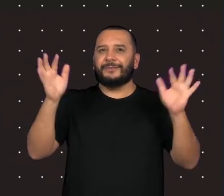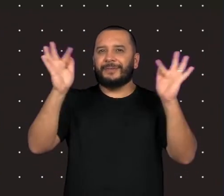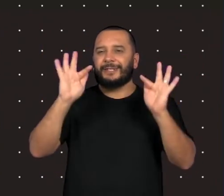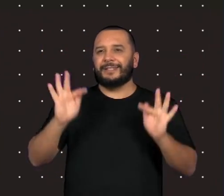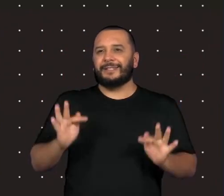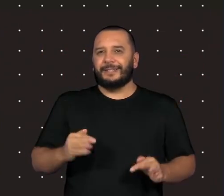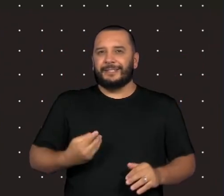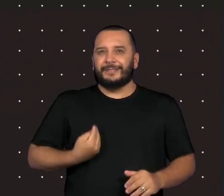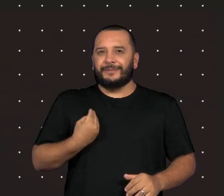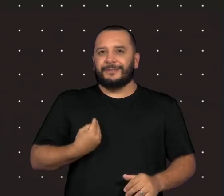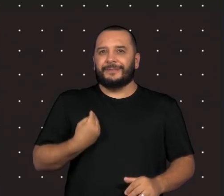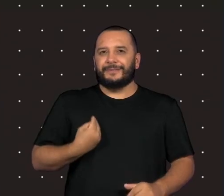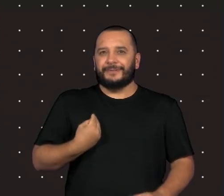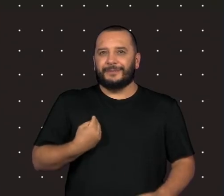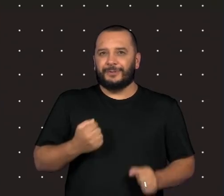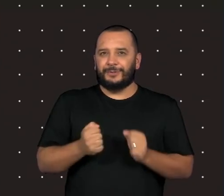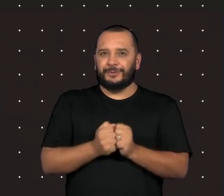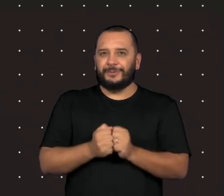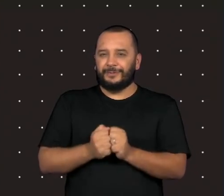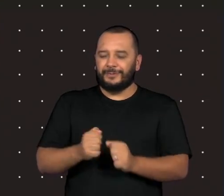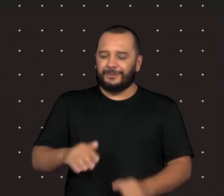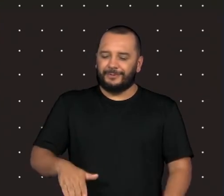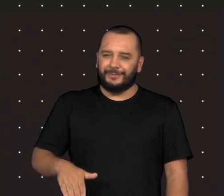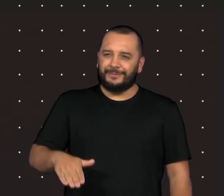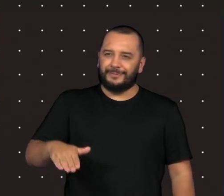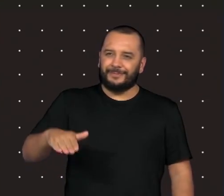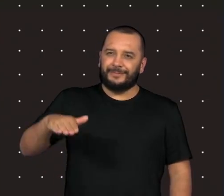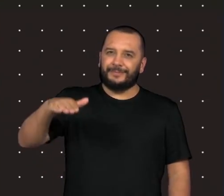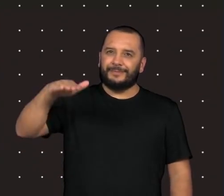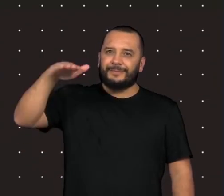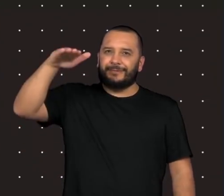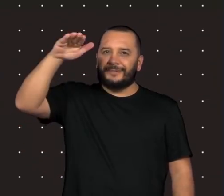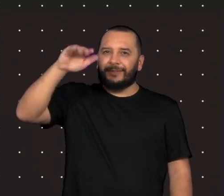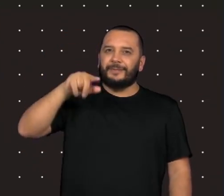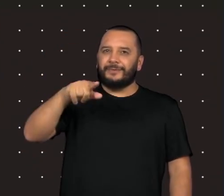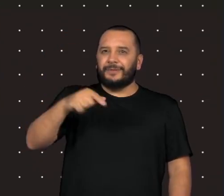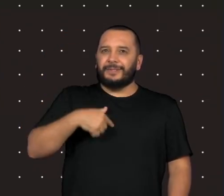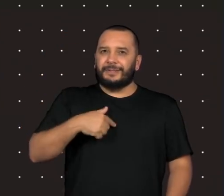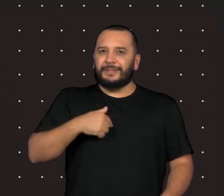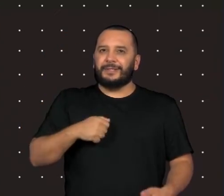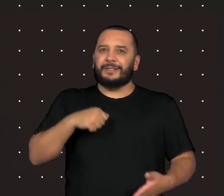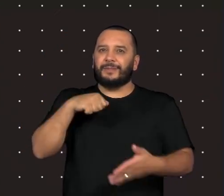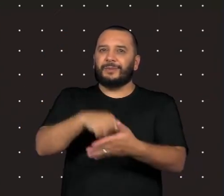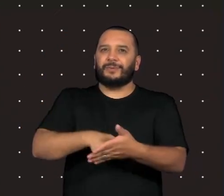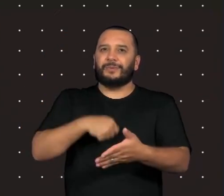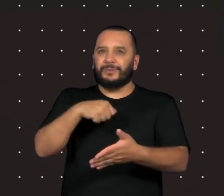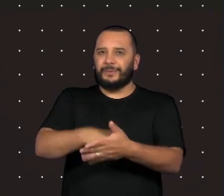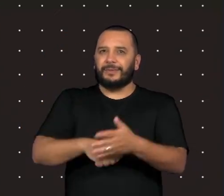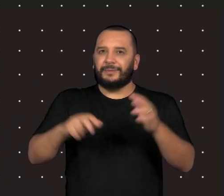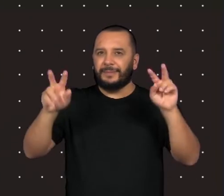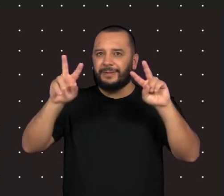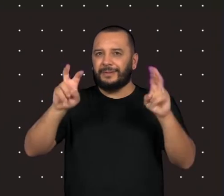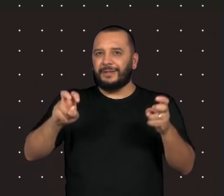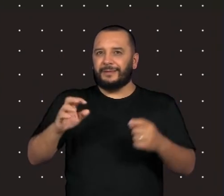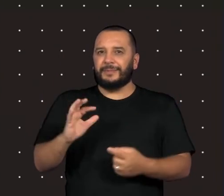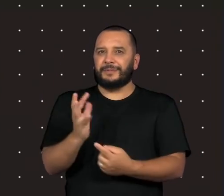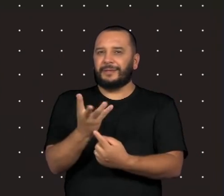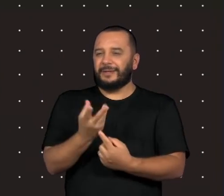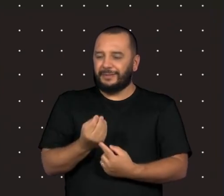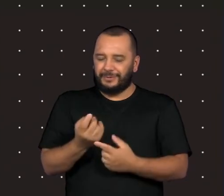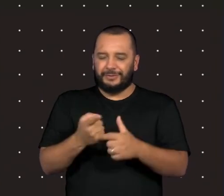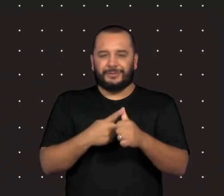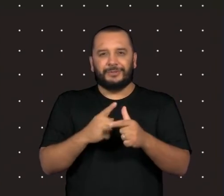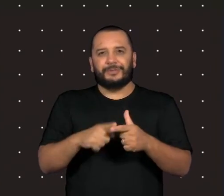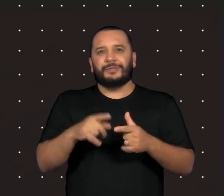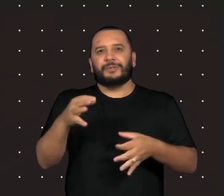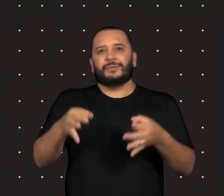conviver desde que nasci. Você é alguém que luta pela causa artística, que luta pela justiça e